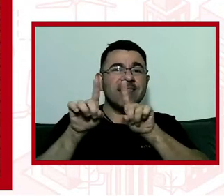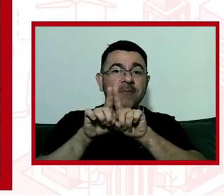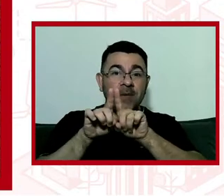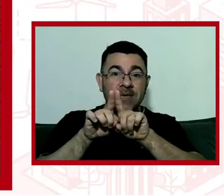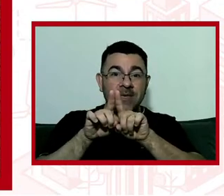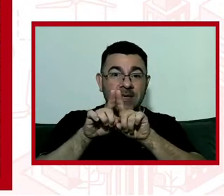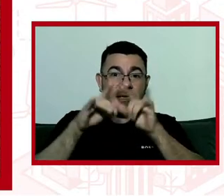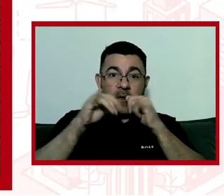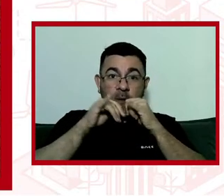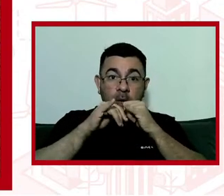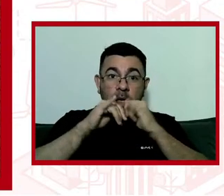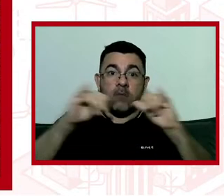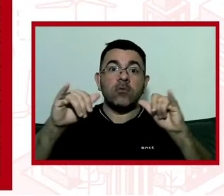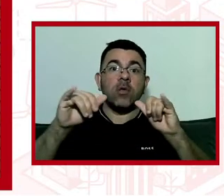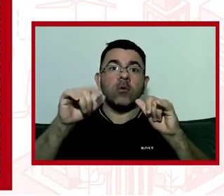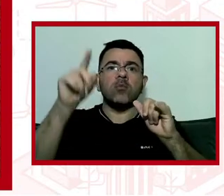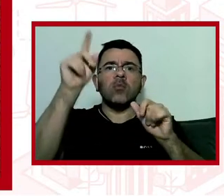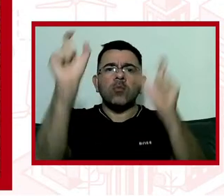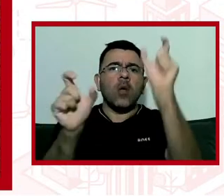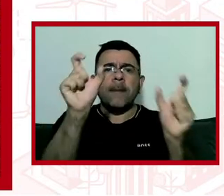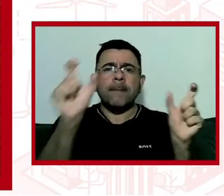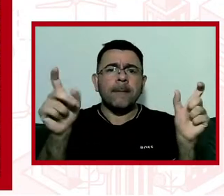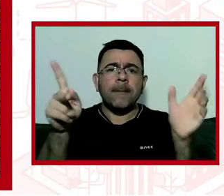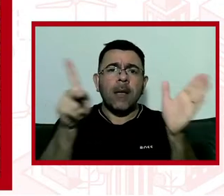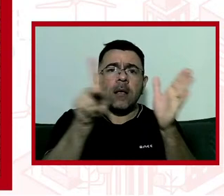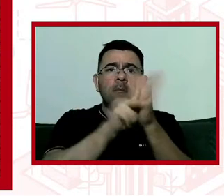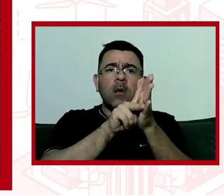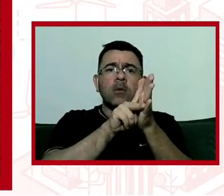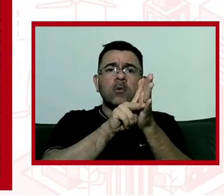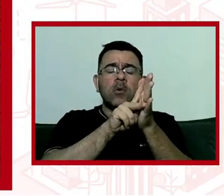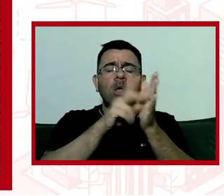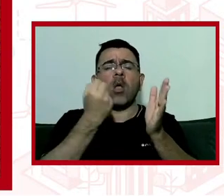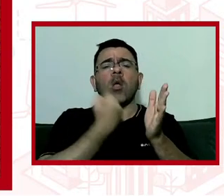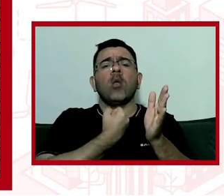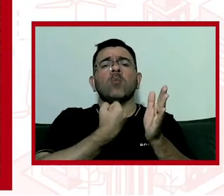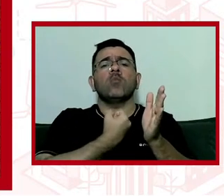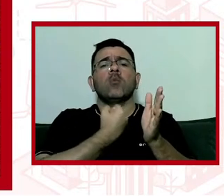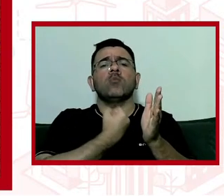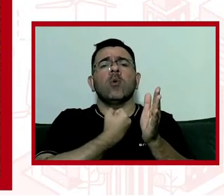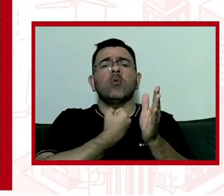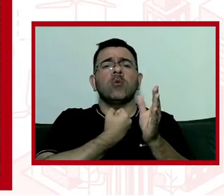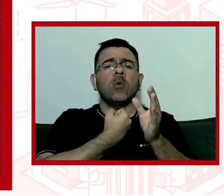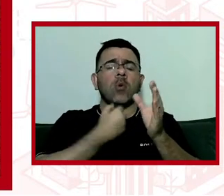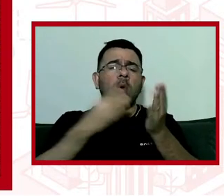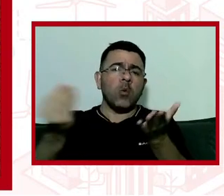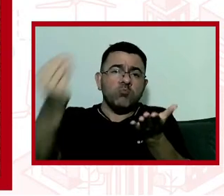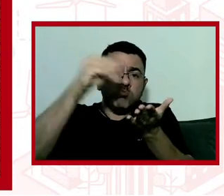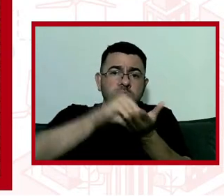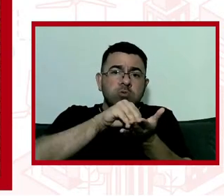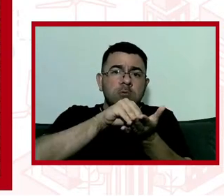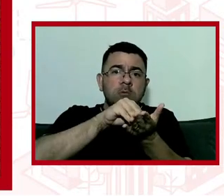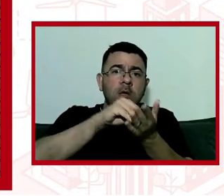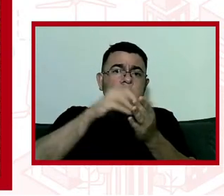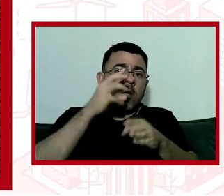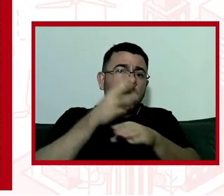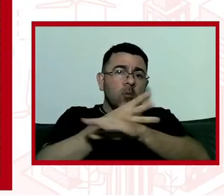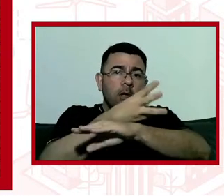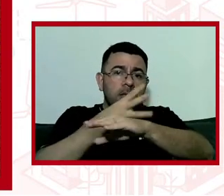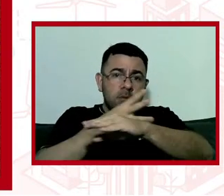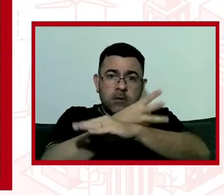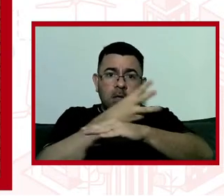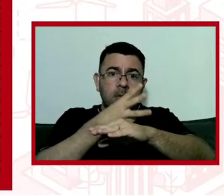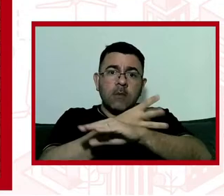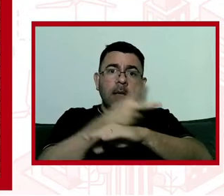que estão participando que coloquem o nosso número na agenda de vocês o número do WhatsApp do